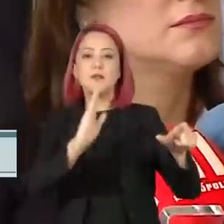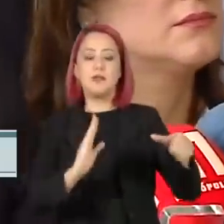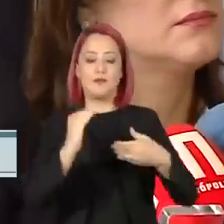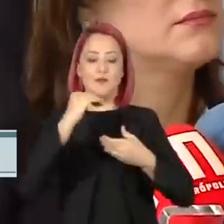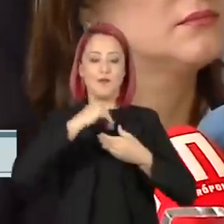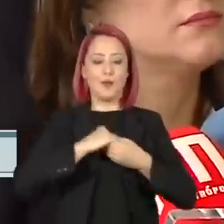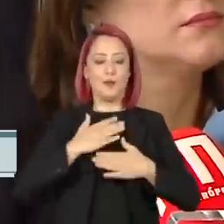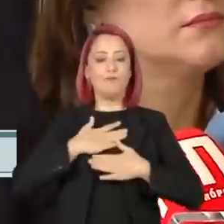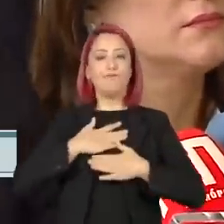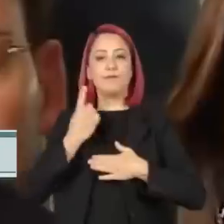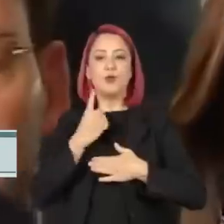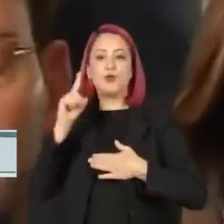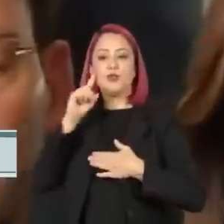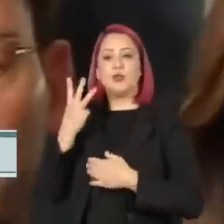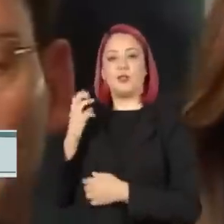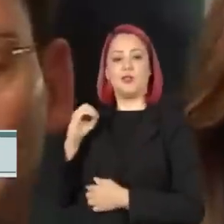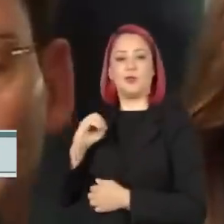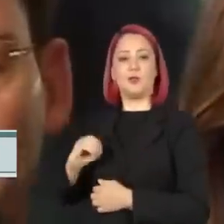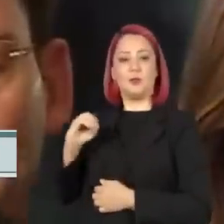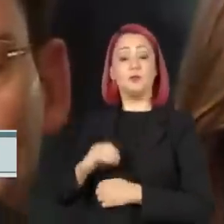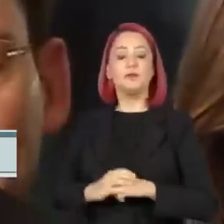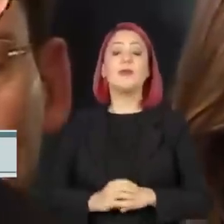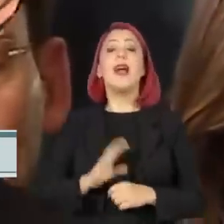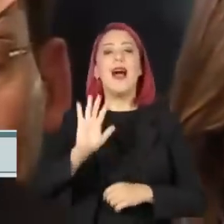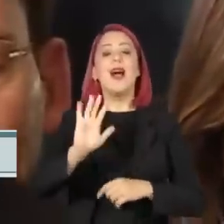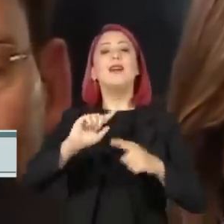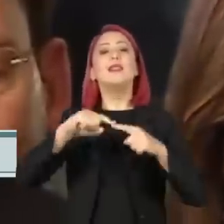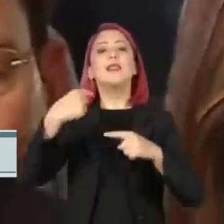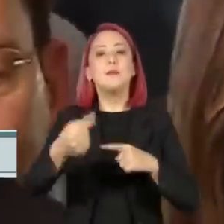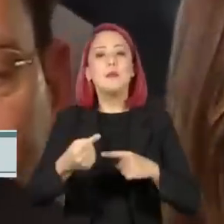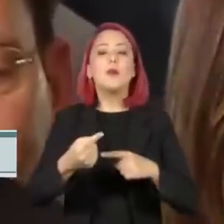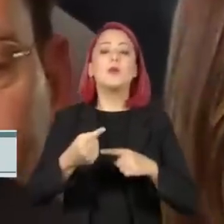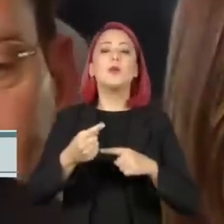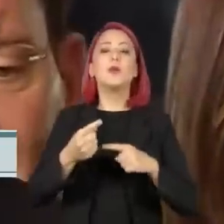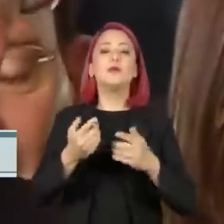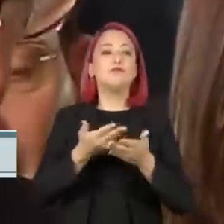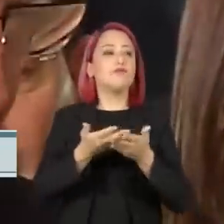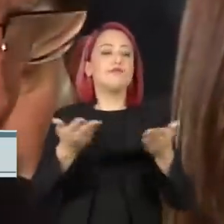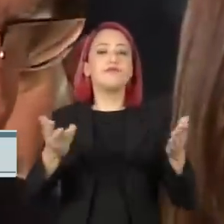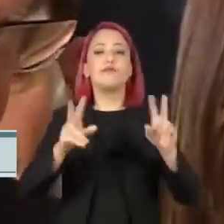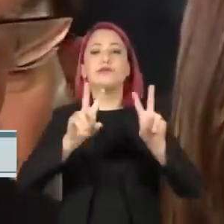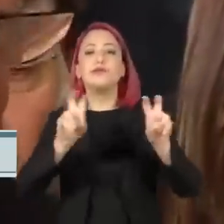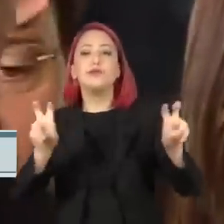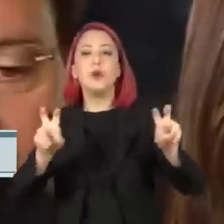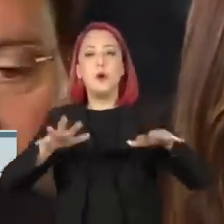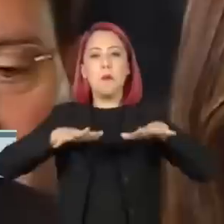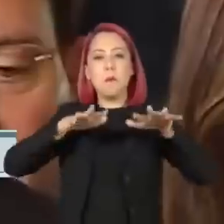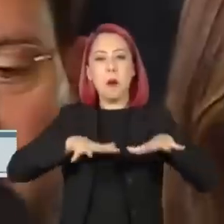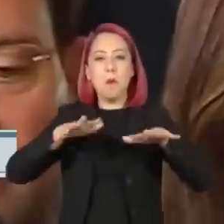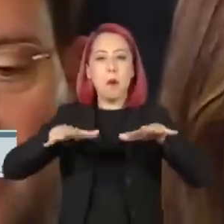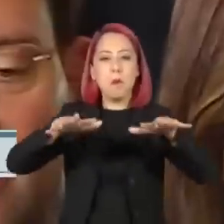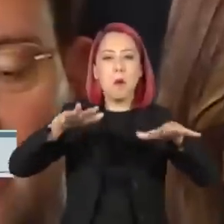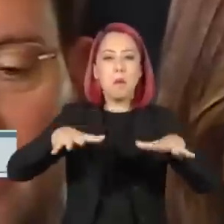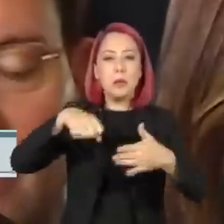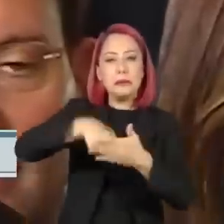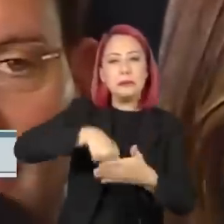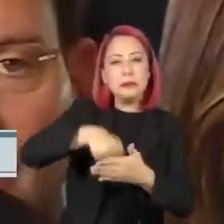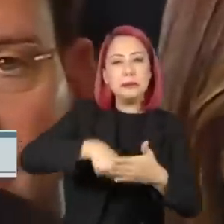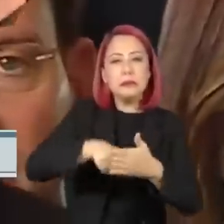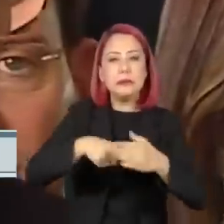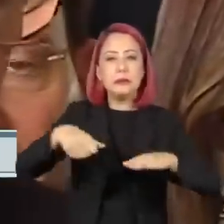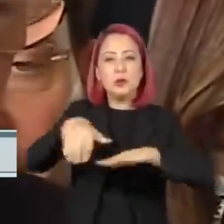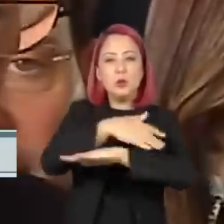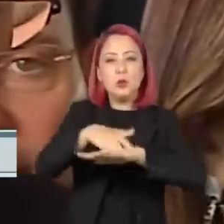no último dia 30 de outubro. Logo depois, acenou os apoiadores que fazem barricadas em estradas pelo país,